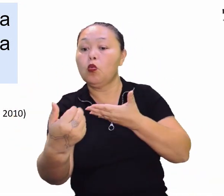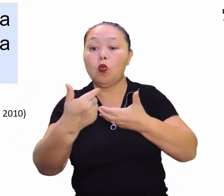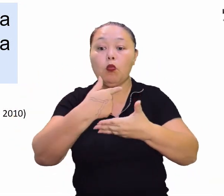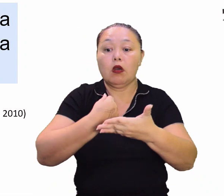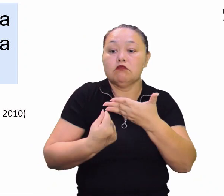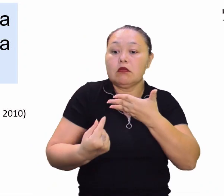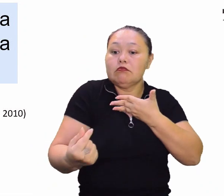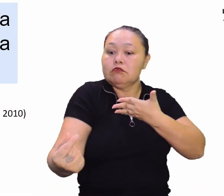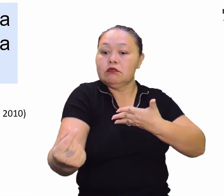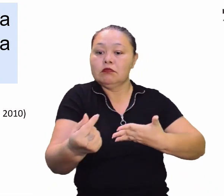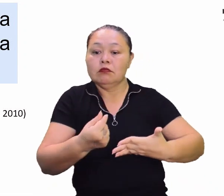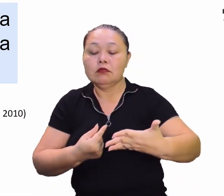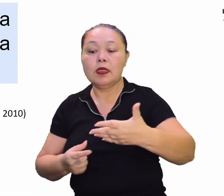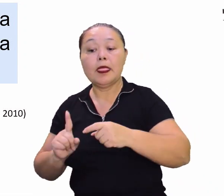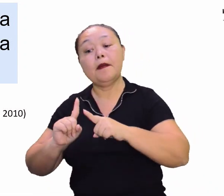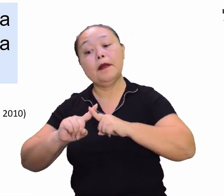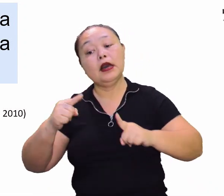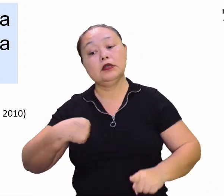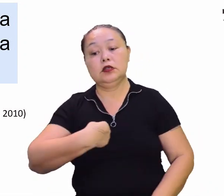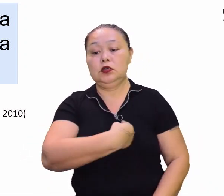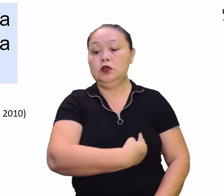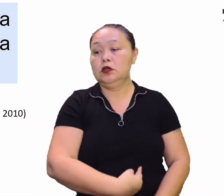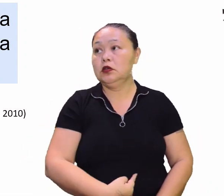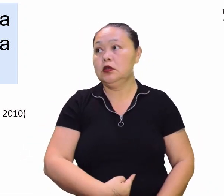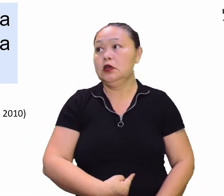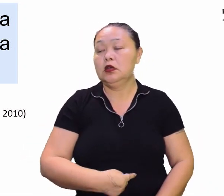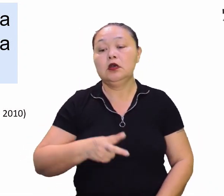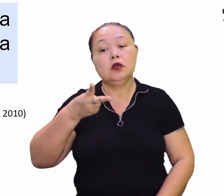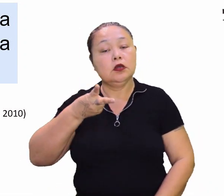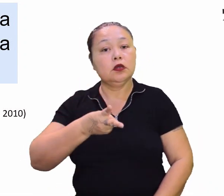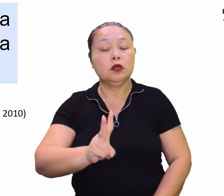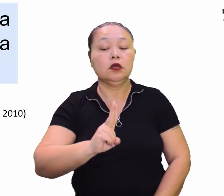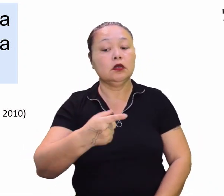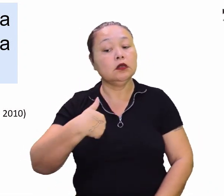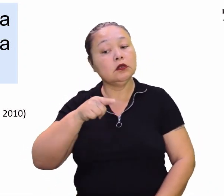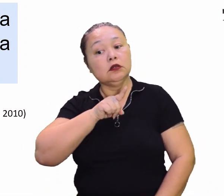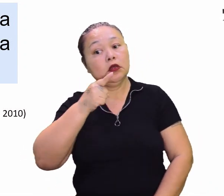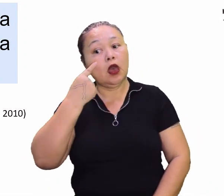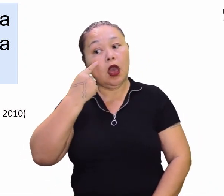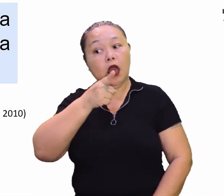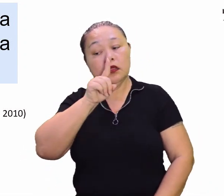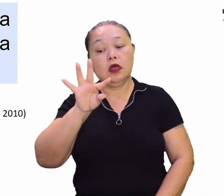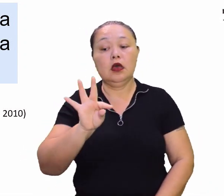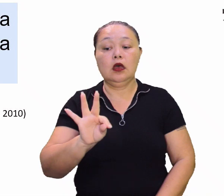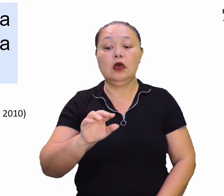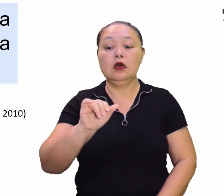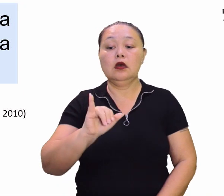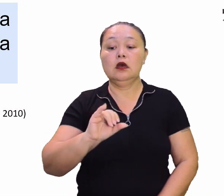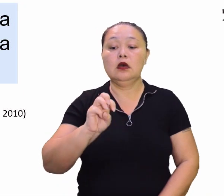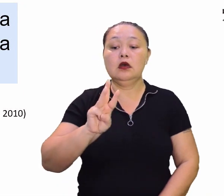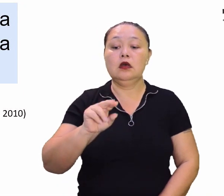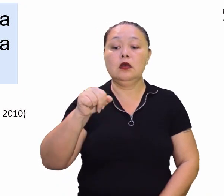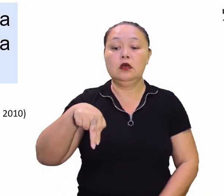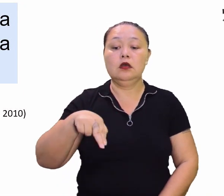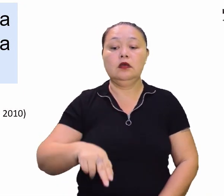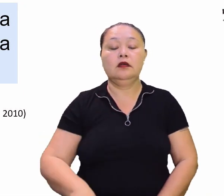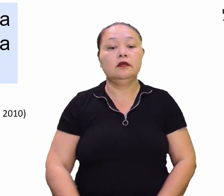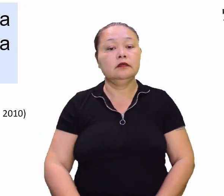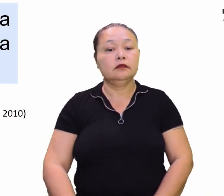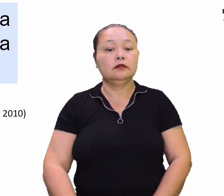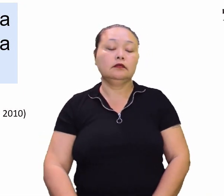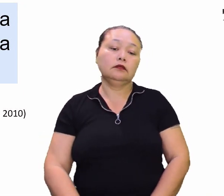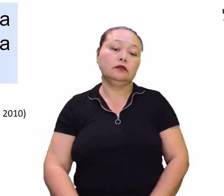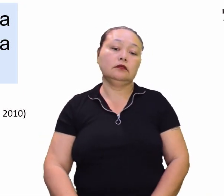econômica, mas a China, ela sempre está com o dedo ali, com o olho em Taiwan, né, professor Jorge? Exatamente.